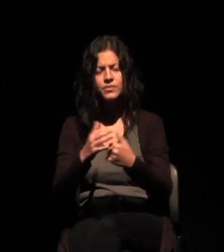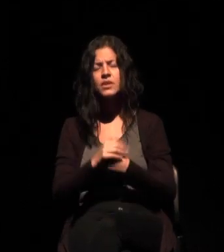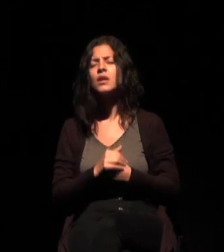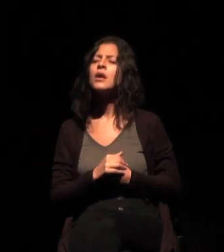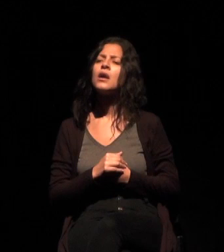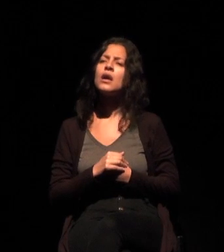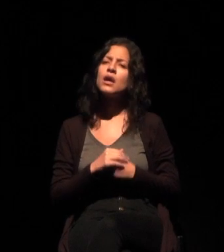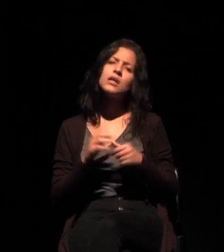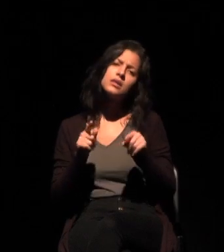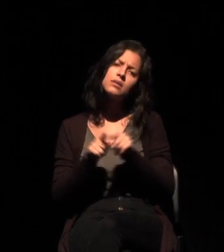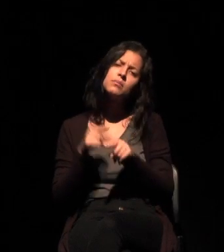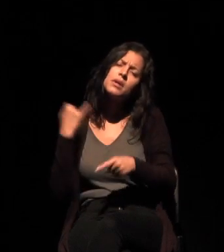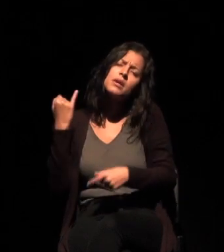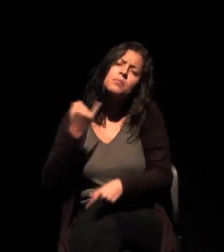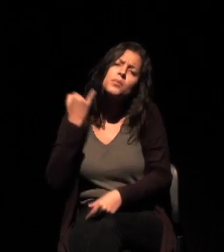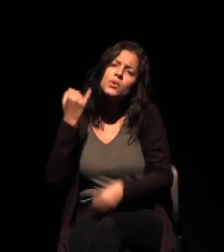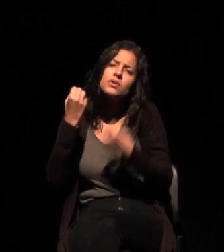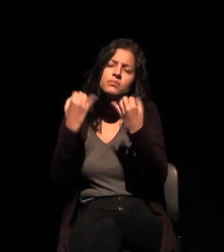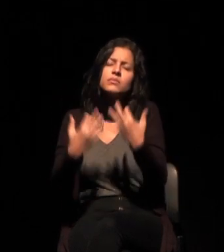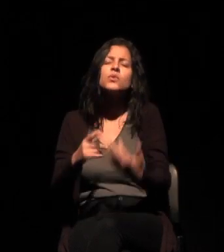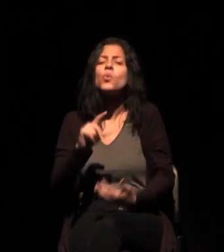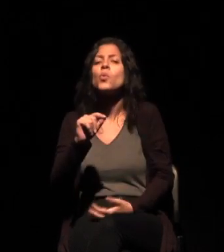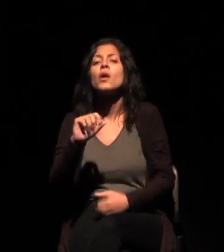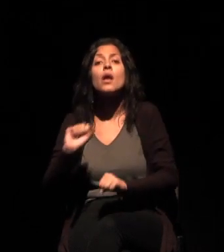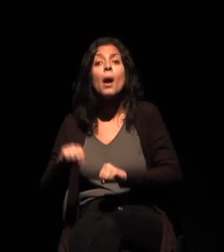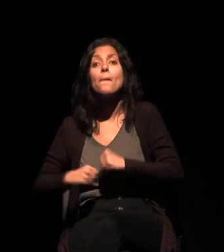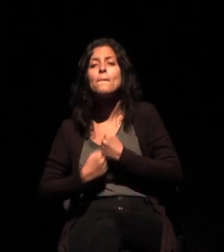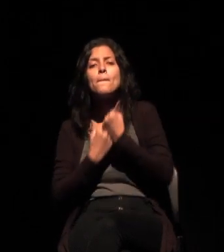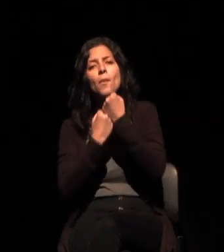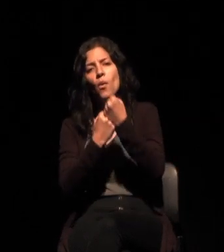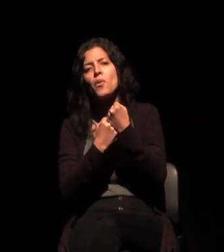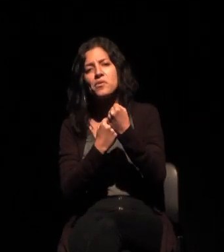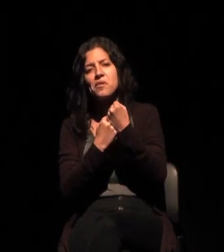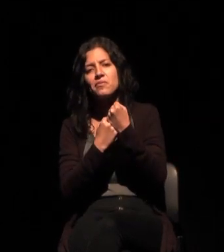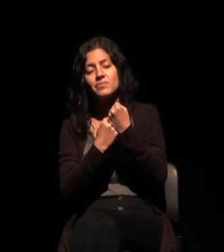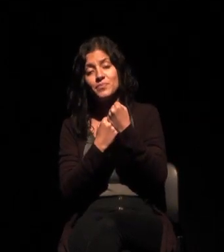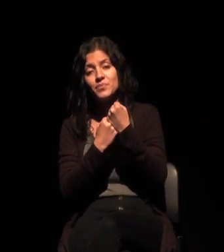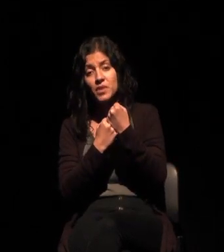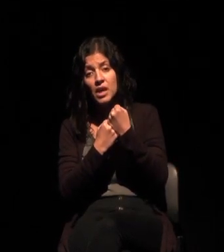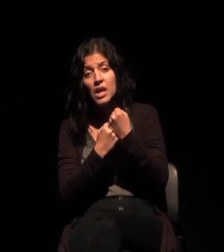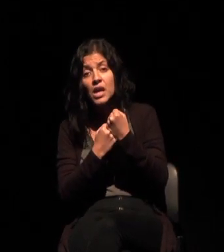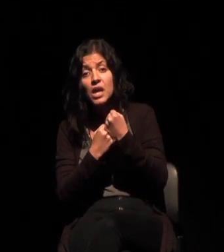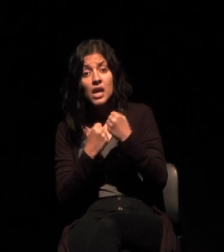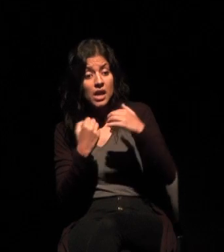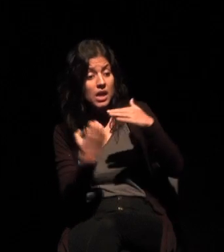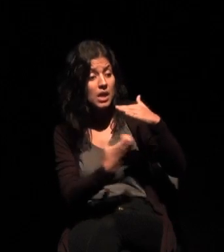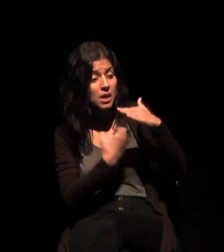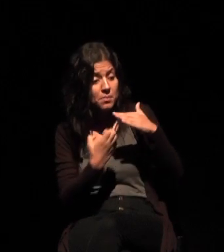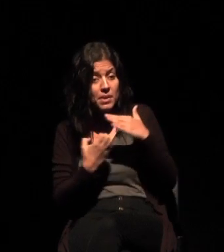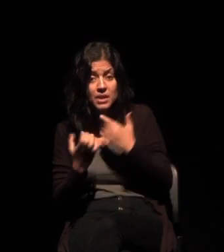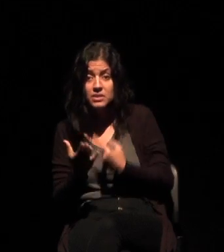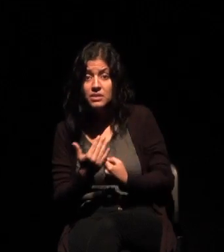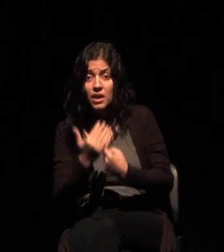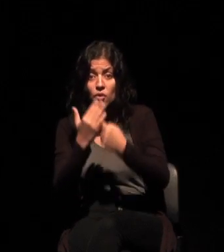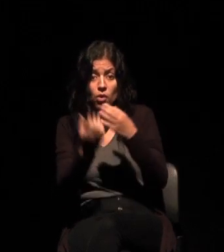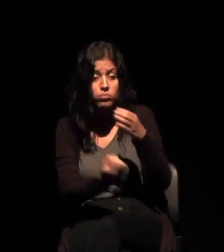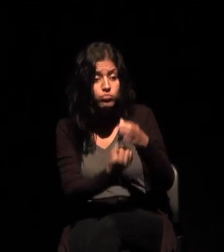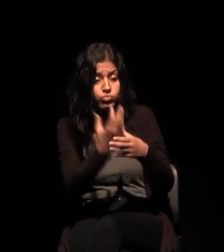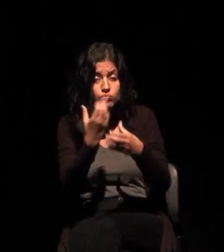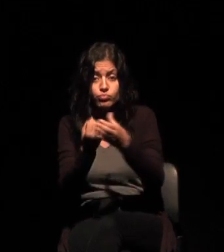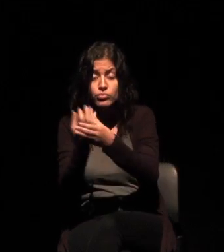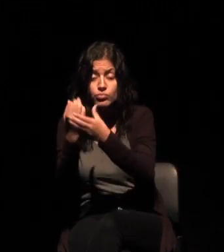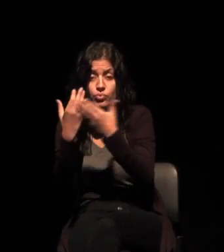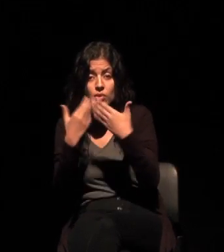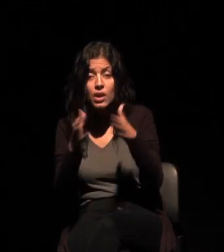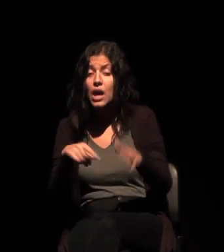no sentido de apoiarmos o desenvolvimento da criação de empresas tecnológicas que é o nosso core business